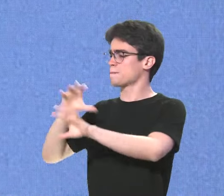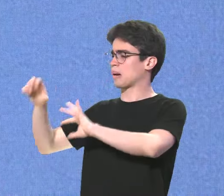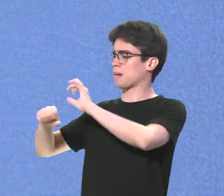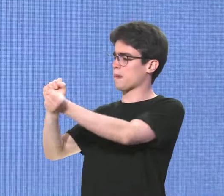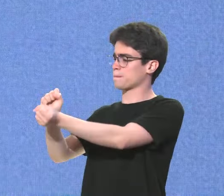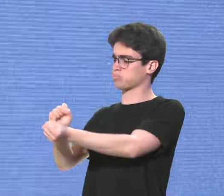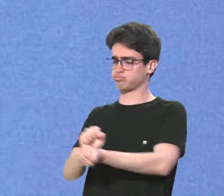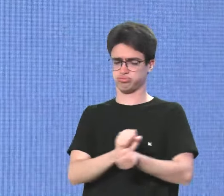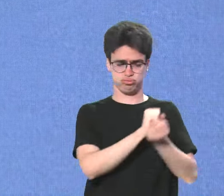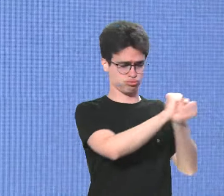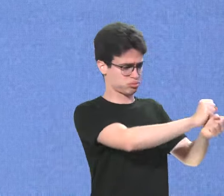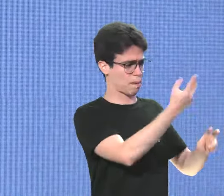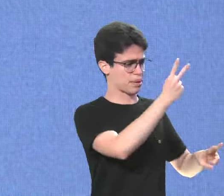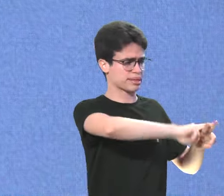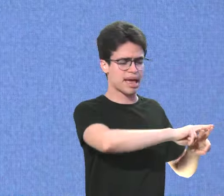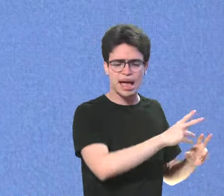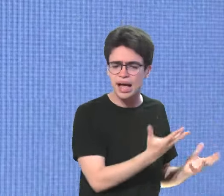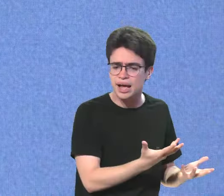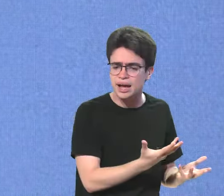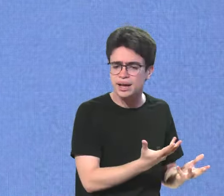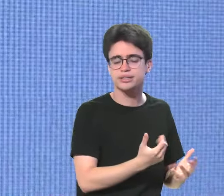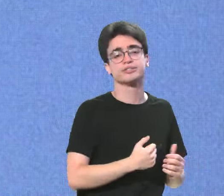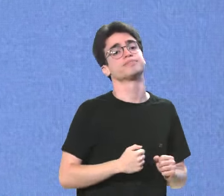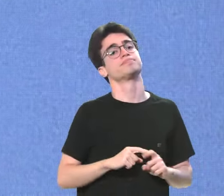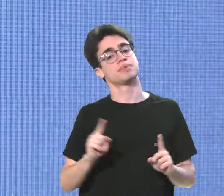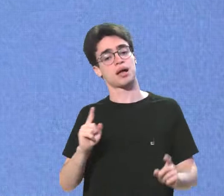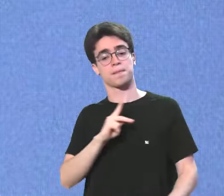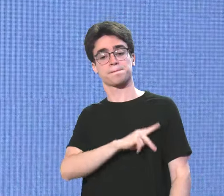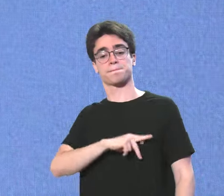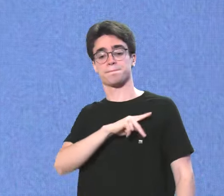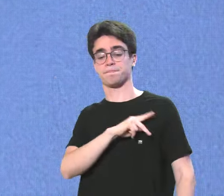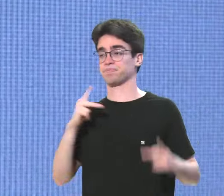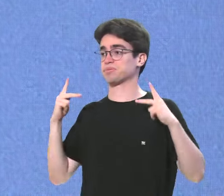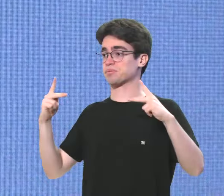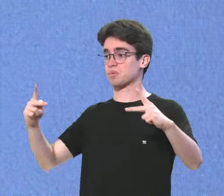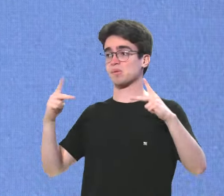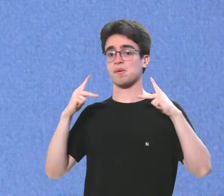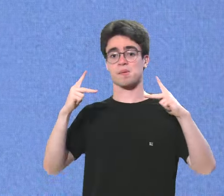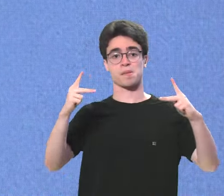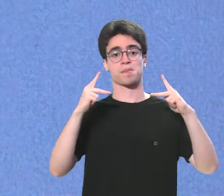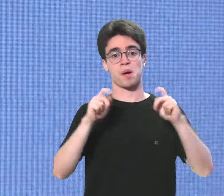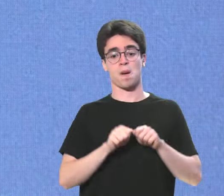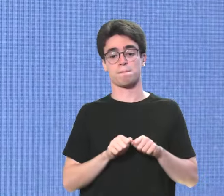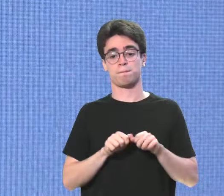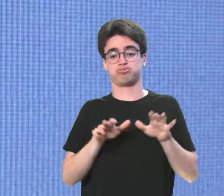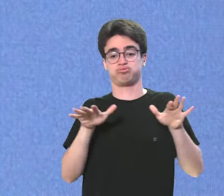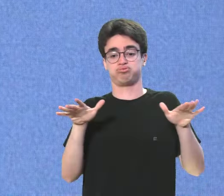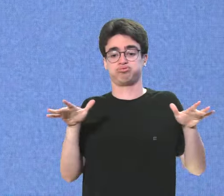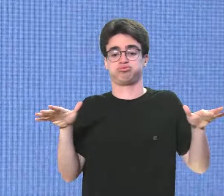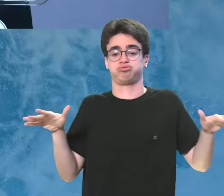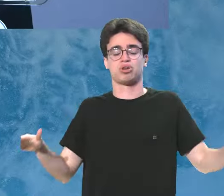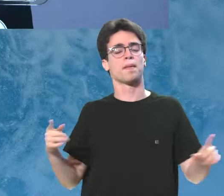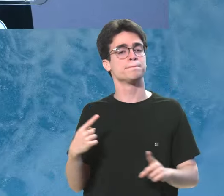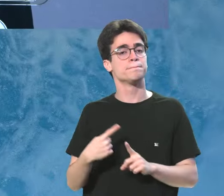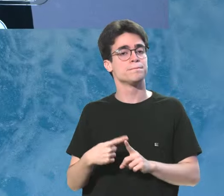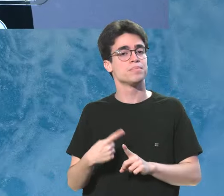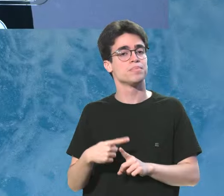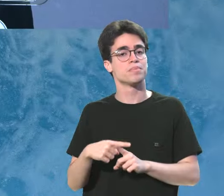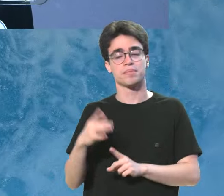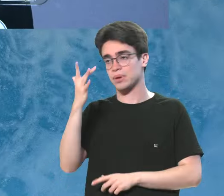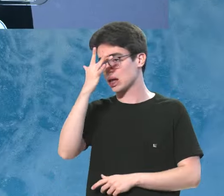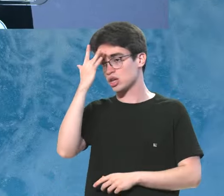principais sacerdotes a pregação de Saulo tornou-se cada vez mais poderosa pois ele deixava os